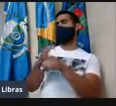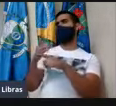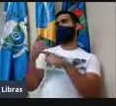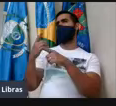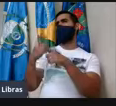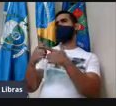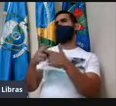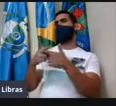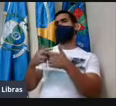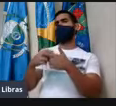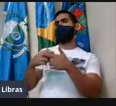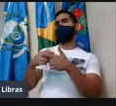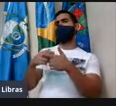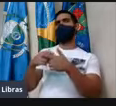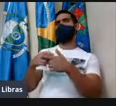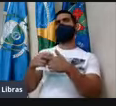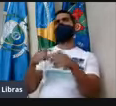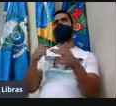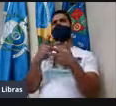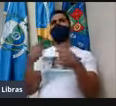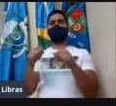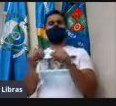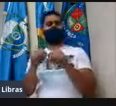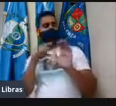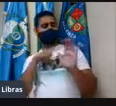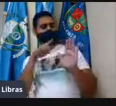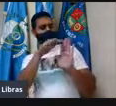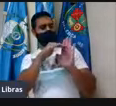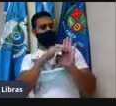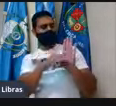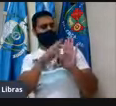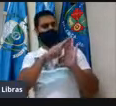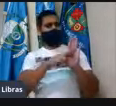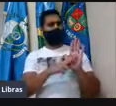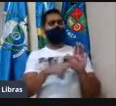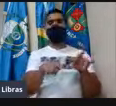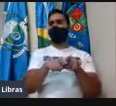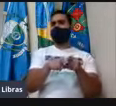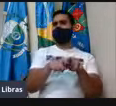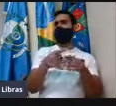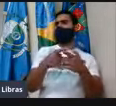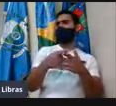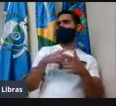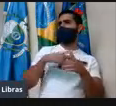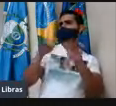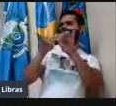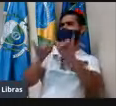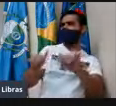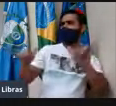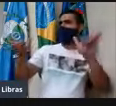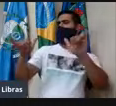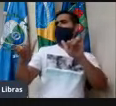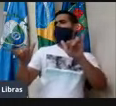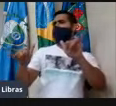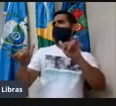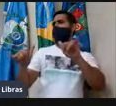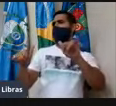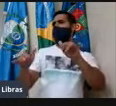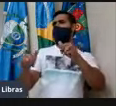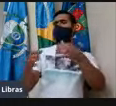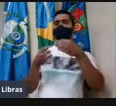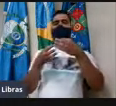avaliação atuarial é uma coisa que tem que ser feita com muito critério, porque, inclusive, ela vai orientar todo um